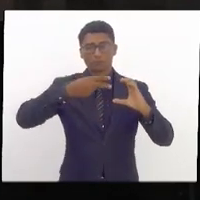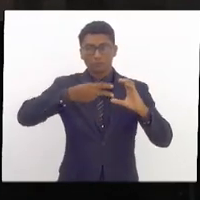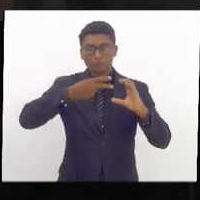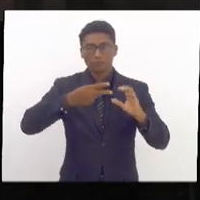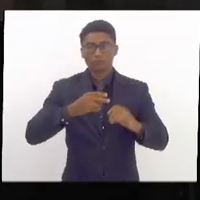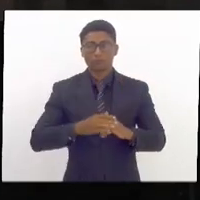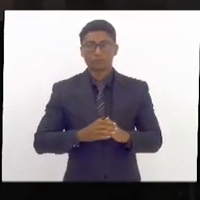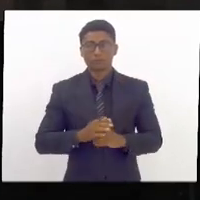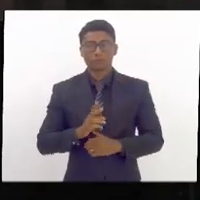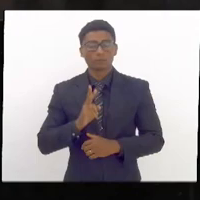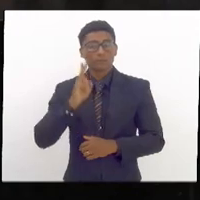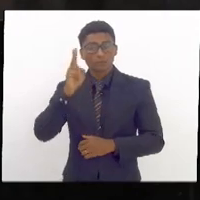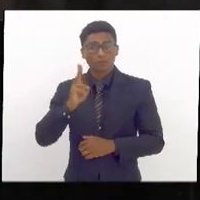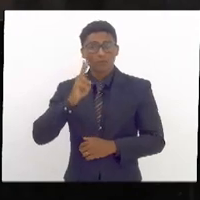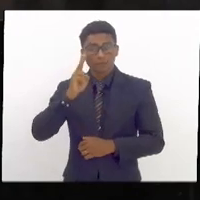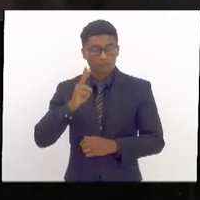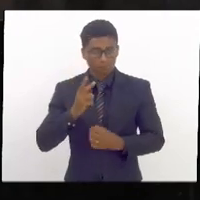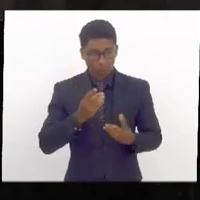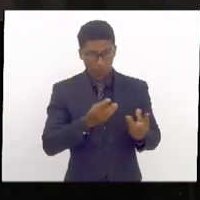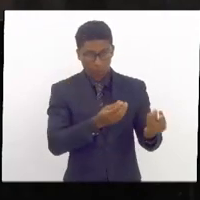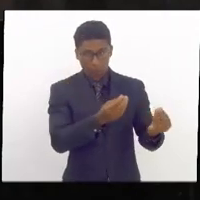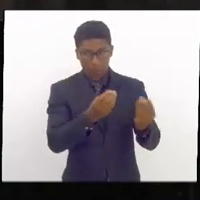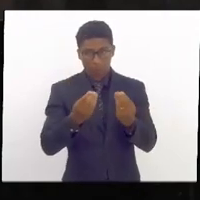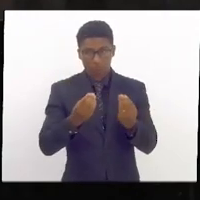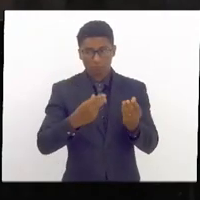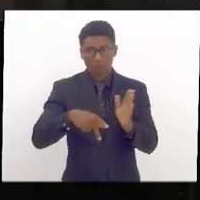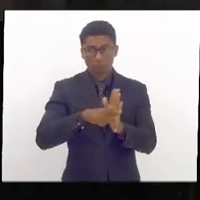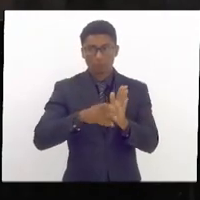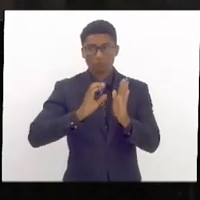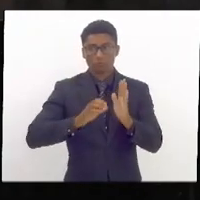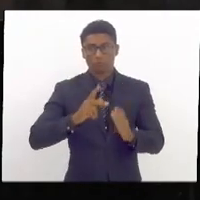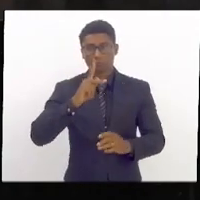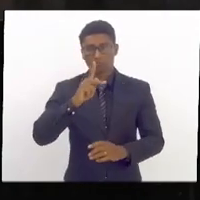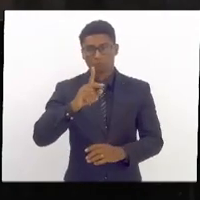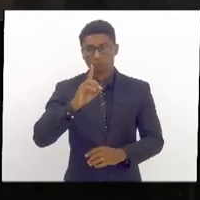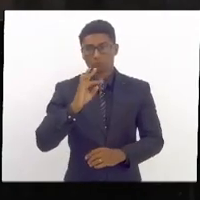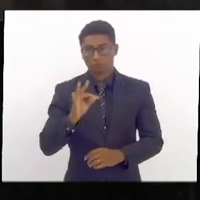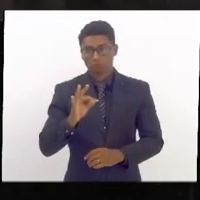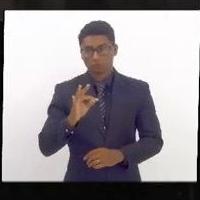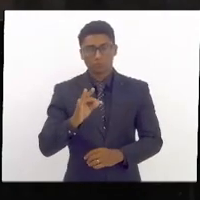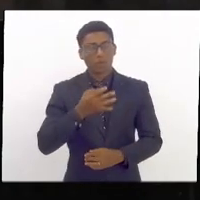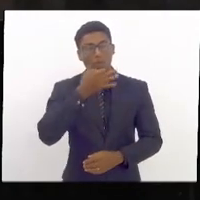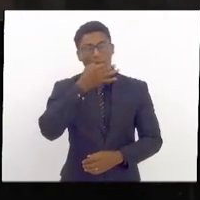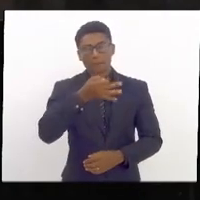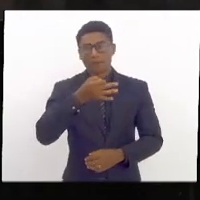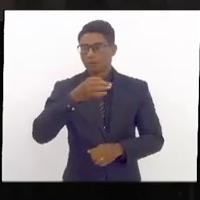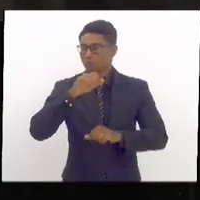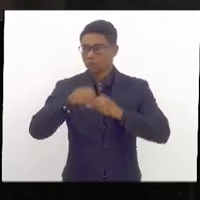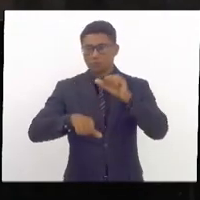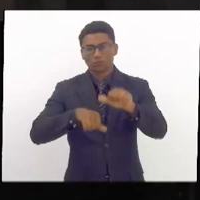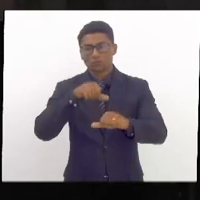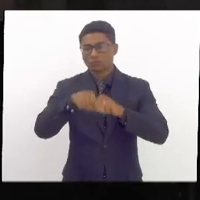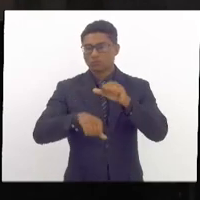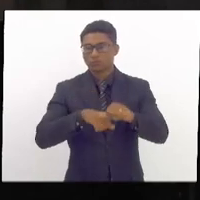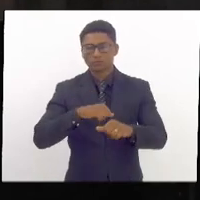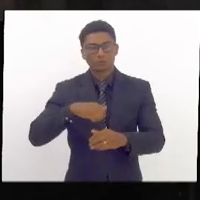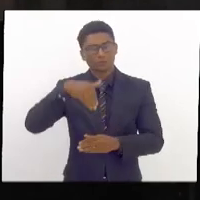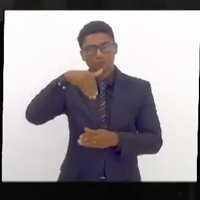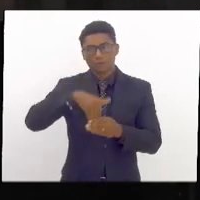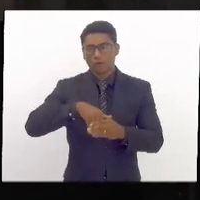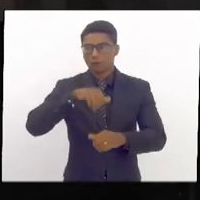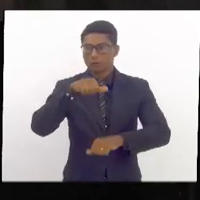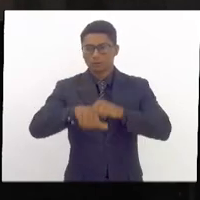vereadores, os do PDT, né, mudaram sua posição e realmente o